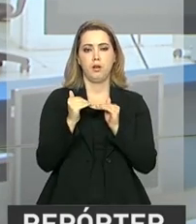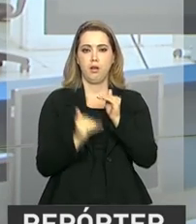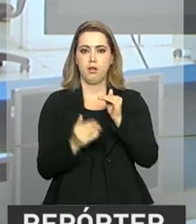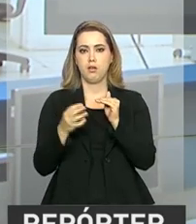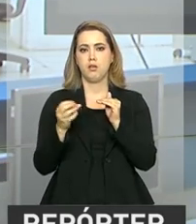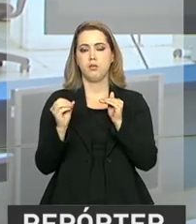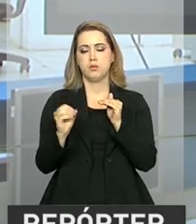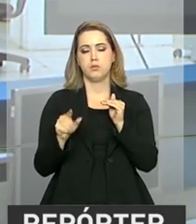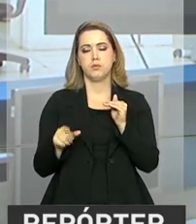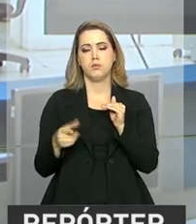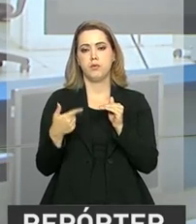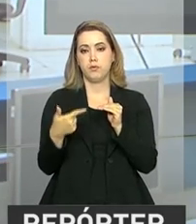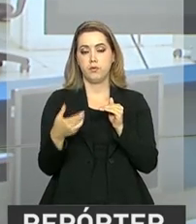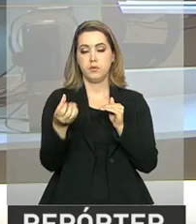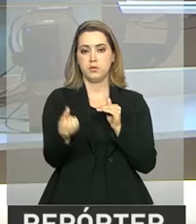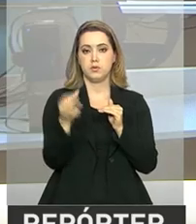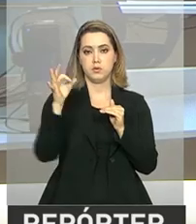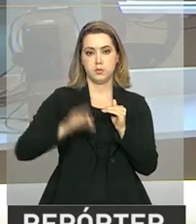gastos públicos em maio.